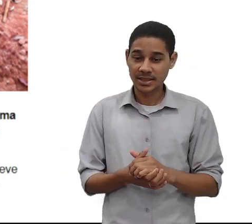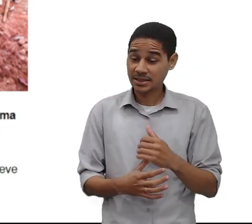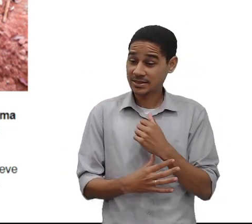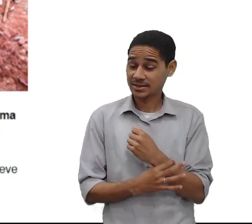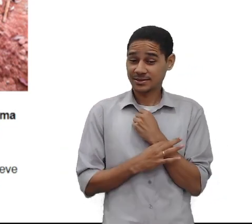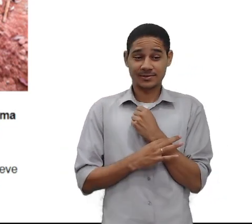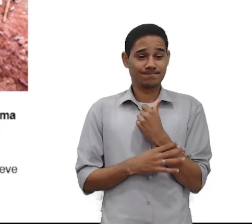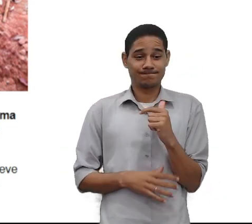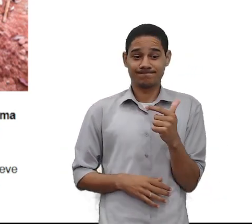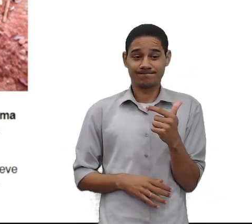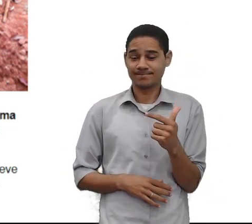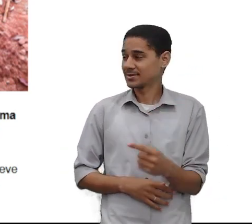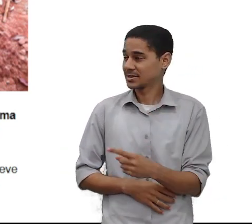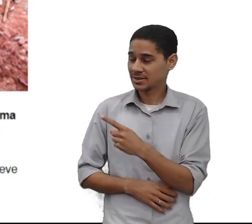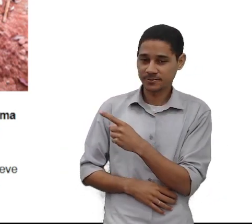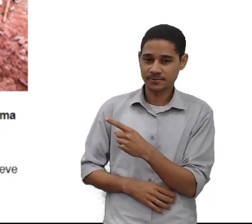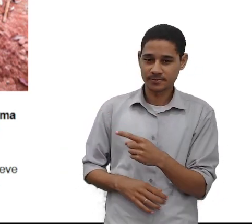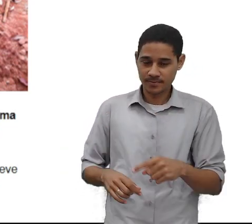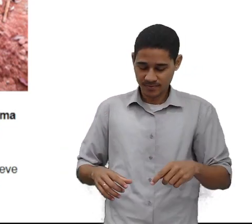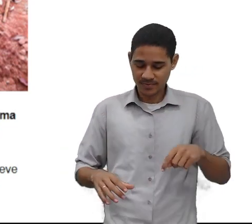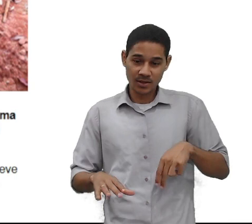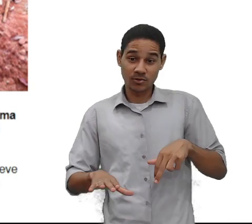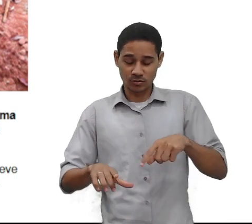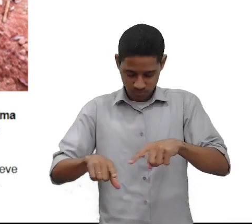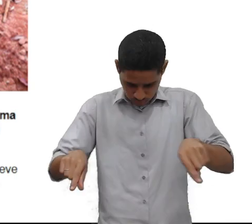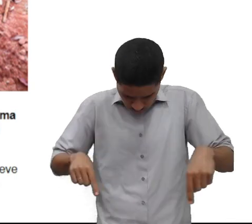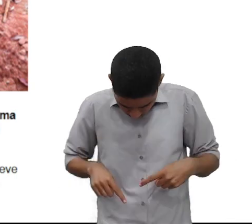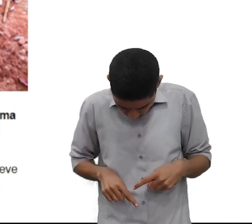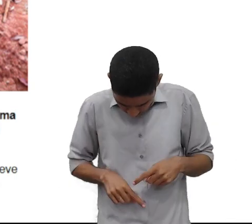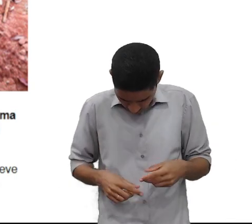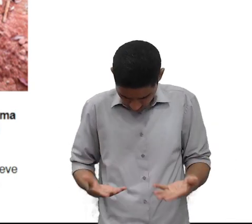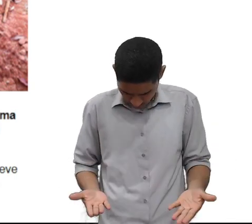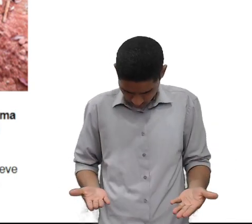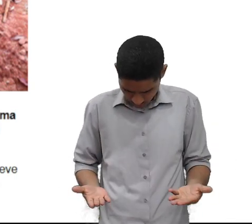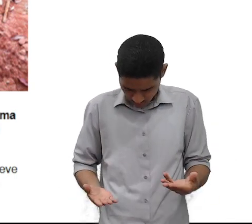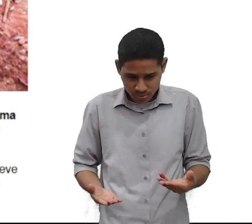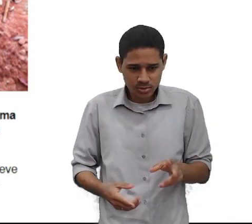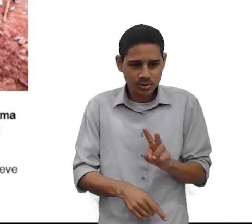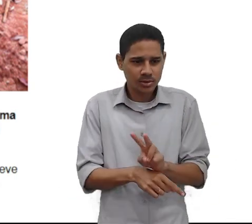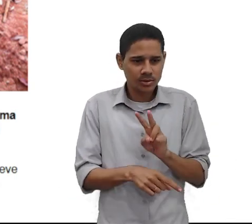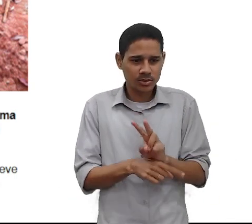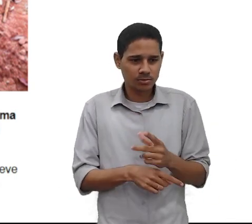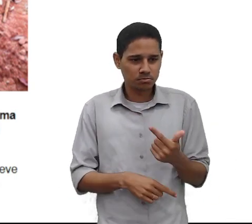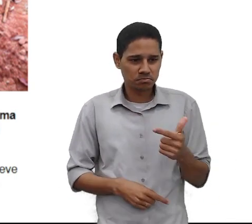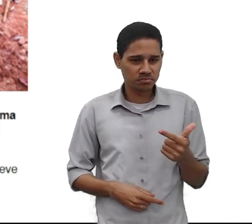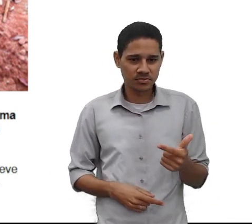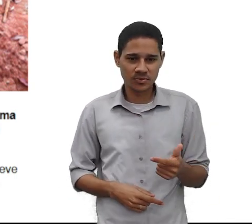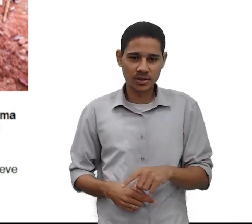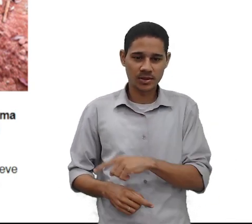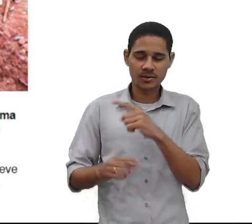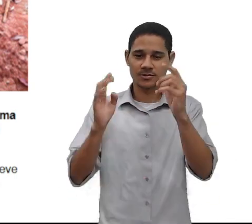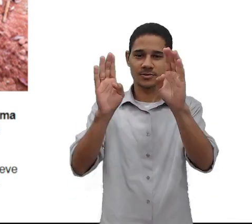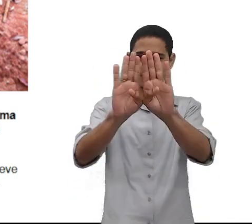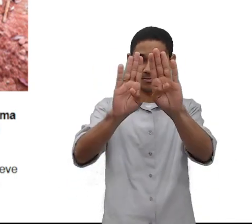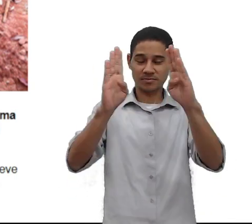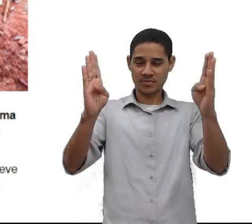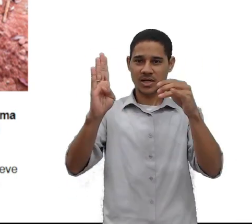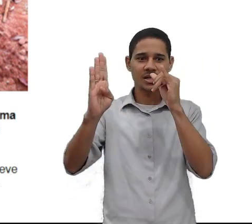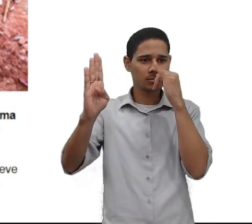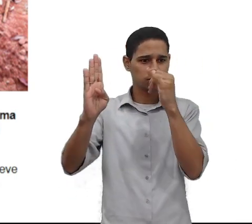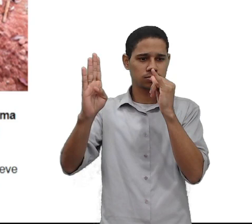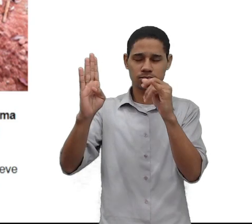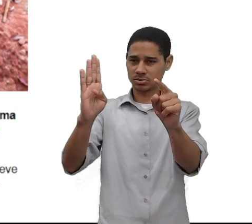ambiente de trabalho. A abertura no piso sem a proteção adequada, um painel elétrico